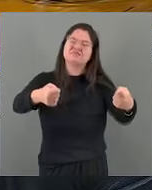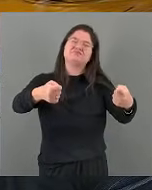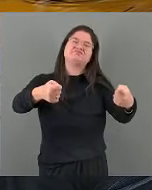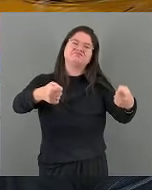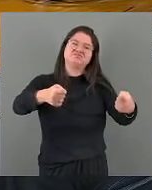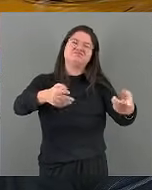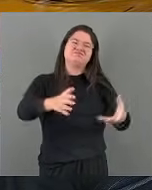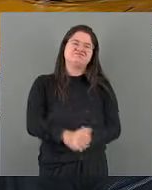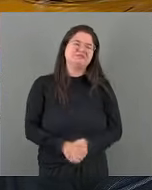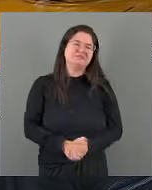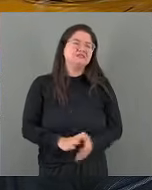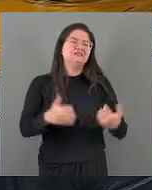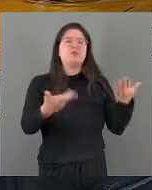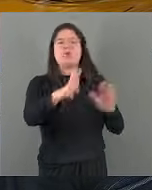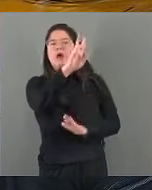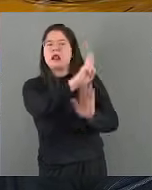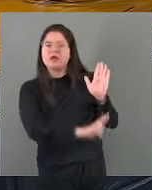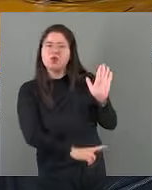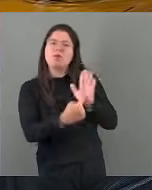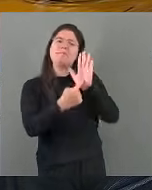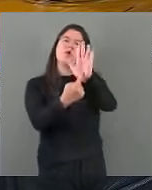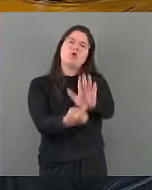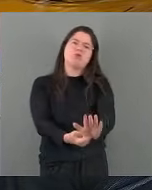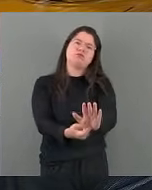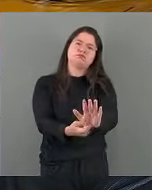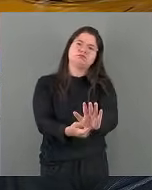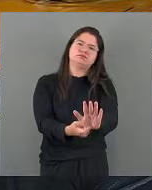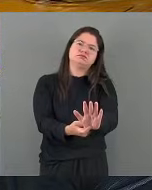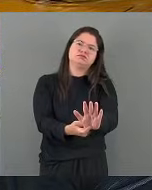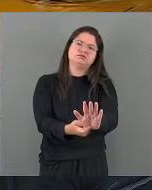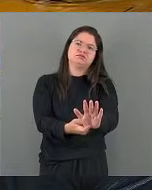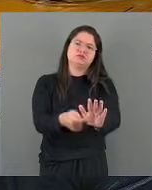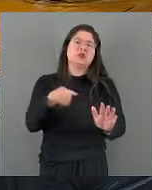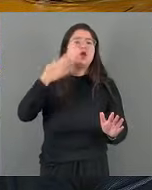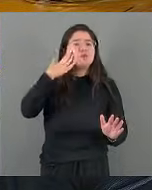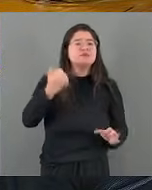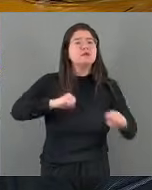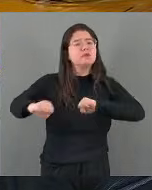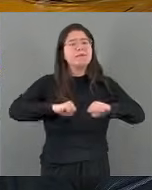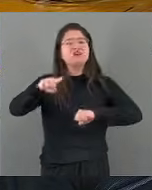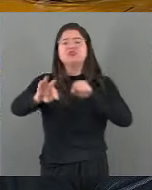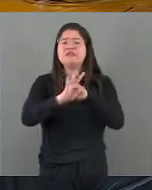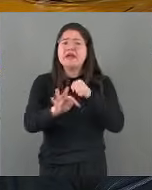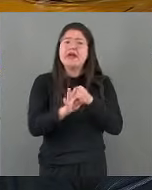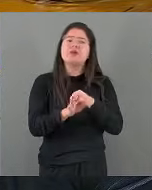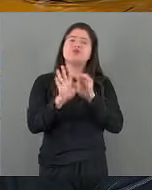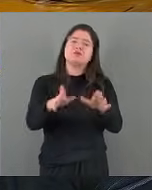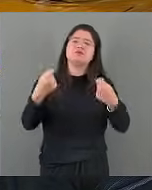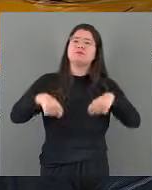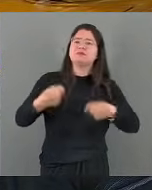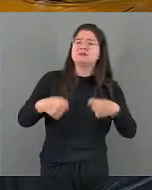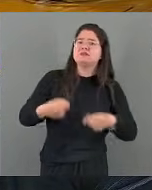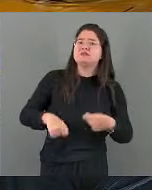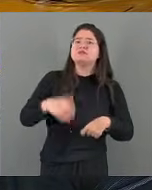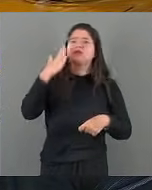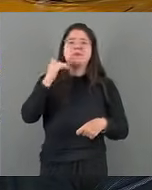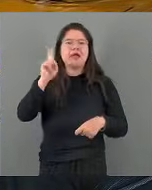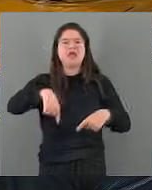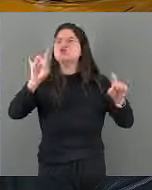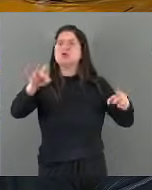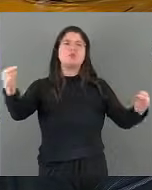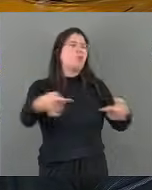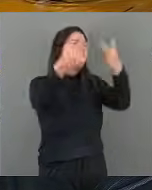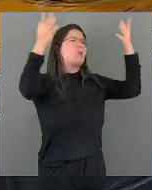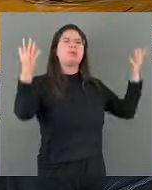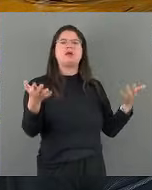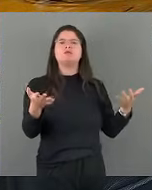segundo esse relatório, isso expõe. E aí nós estamos numa casa política, eu sei que o debate é técnico, mas eu preciso ouvir. É mera coincidência